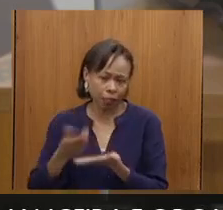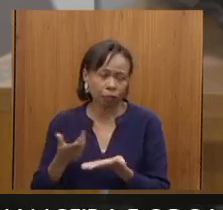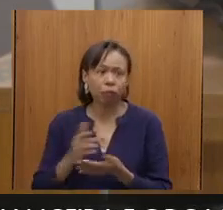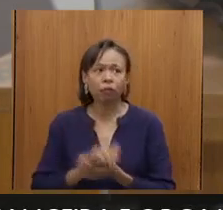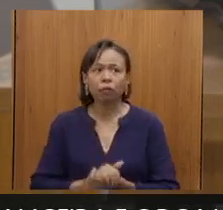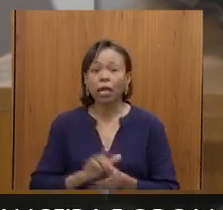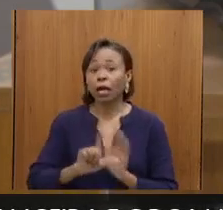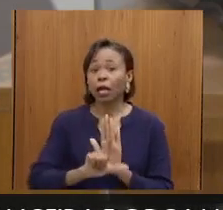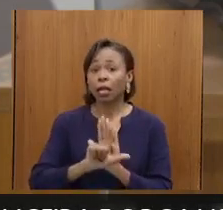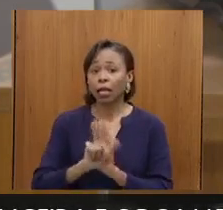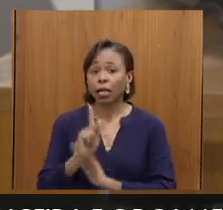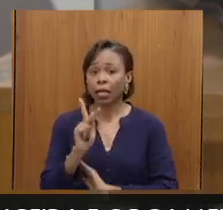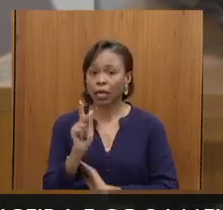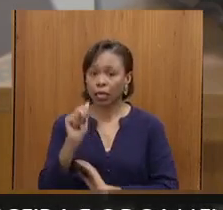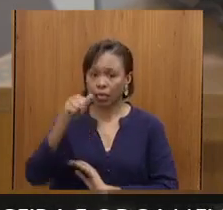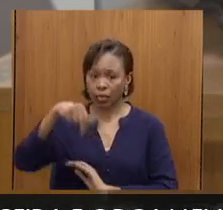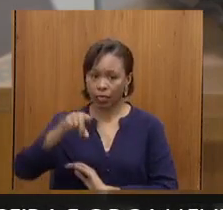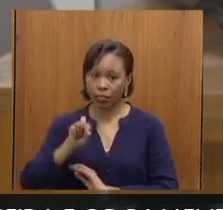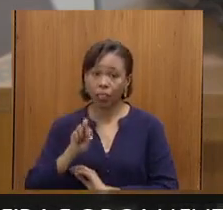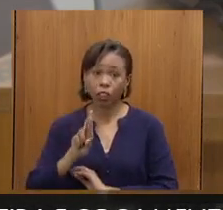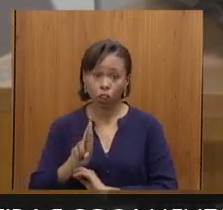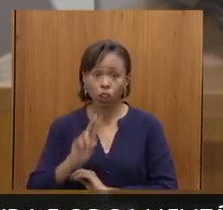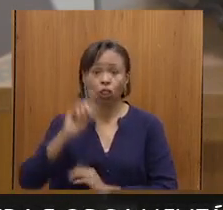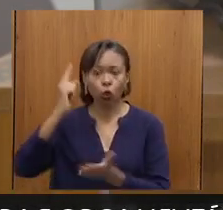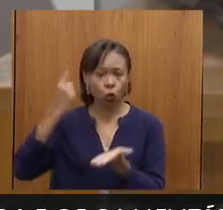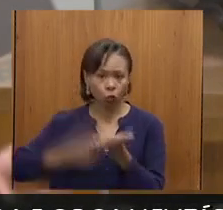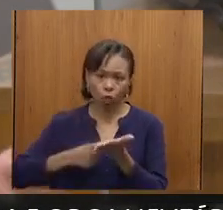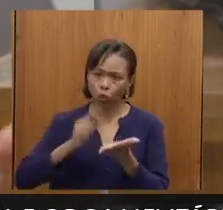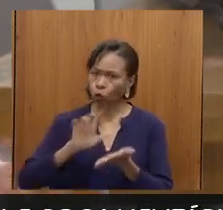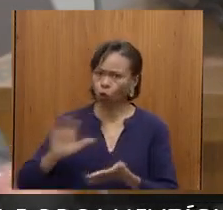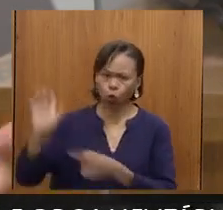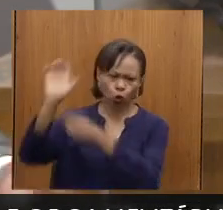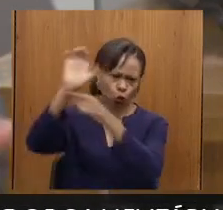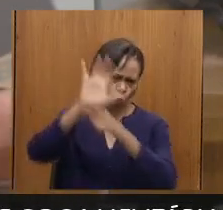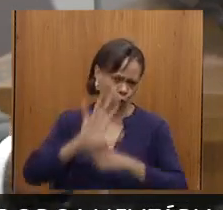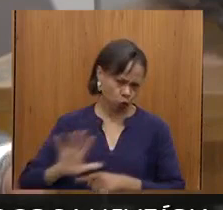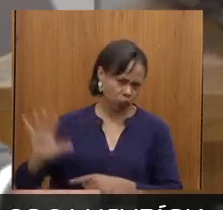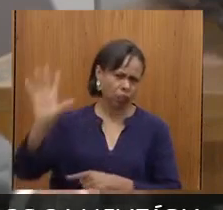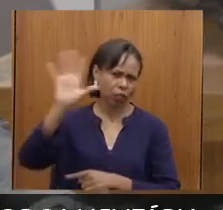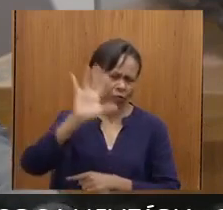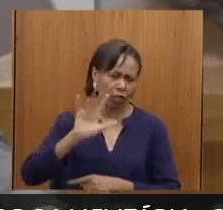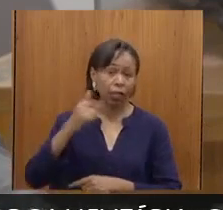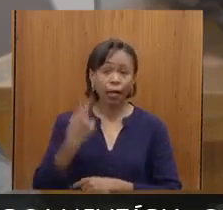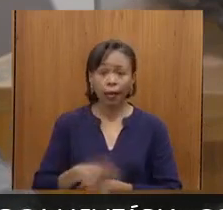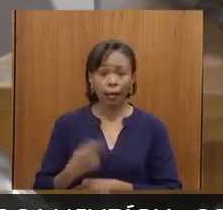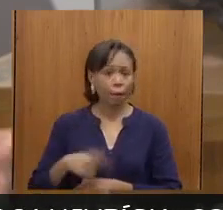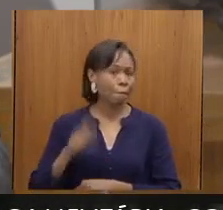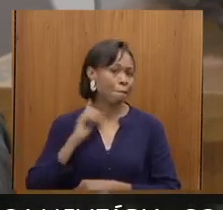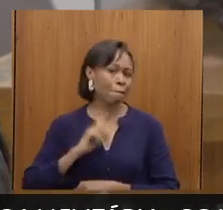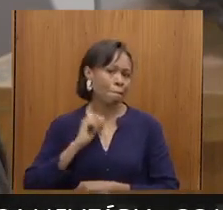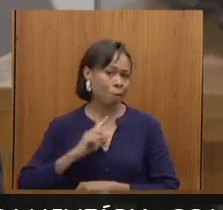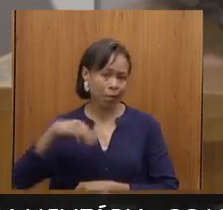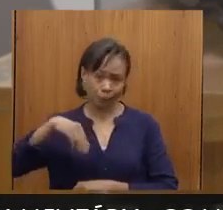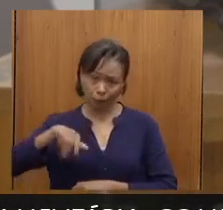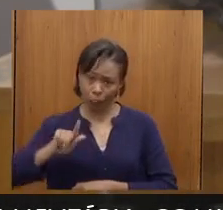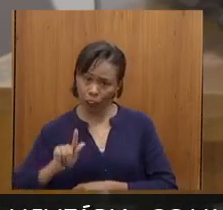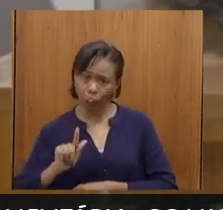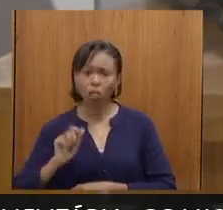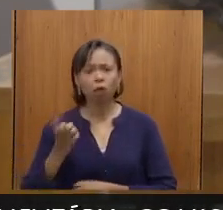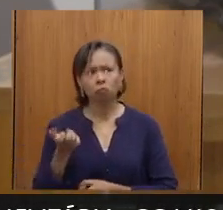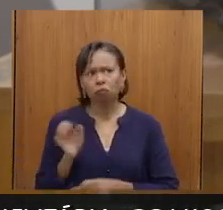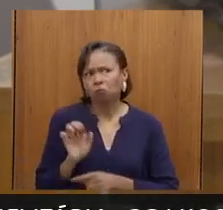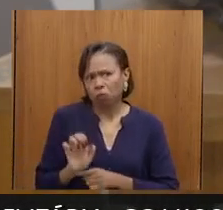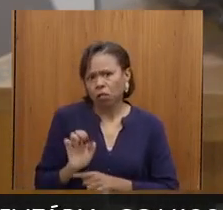firmado com todos os estados da União e Minas Gerais não tinha ali, apesar de ser um estado